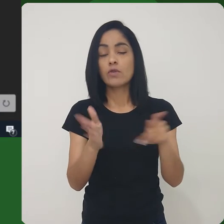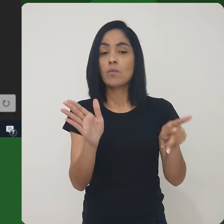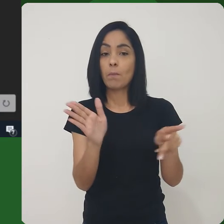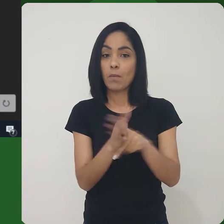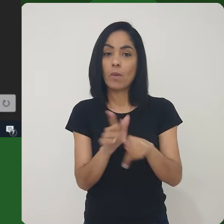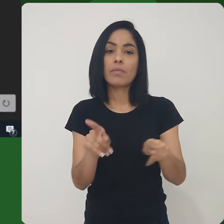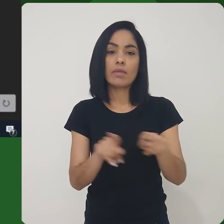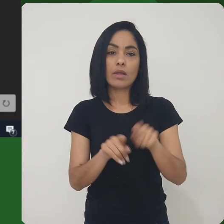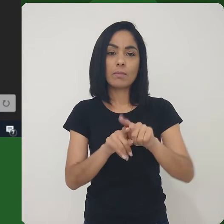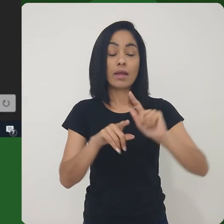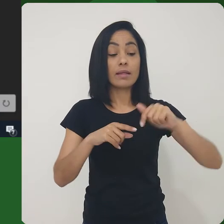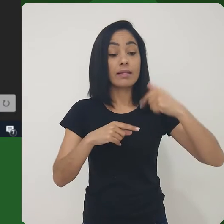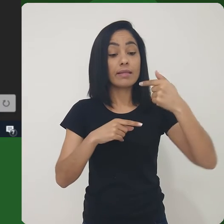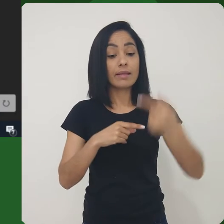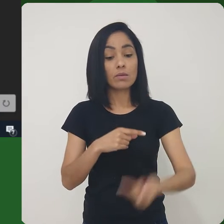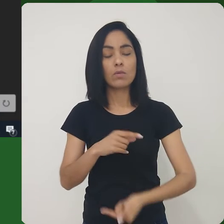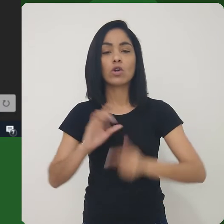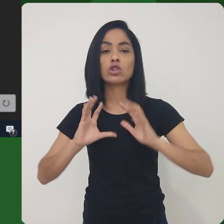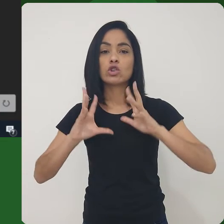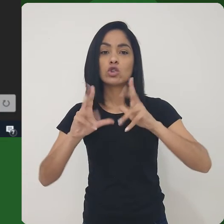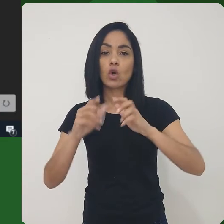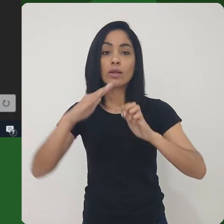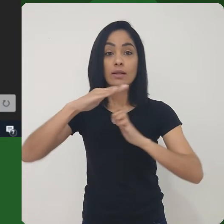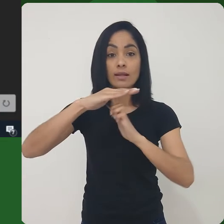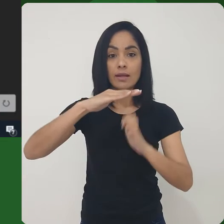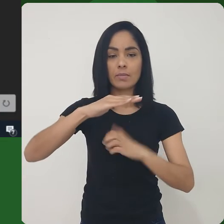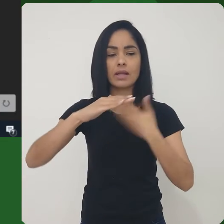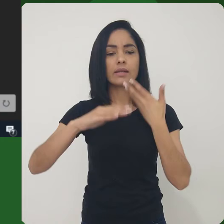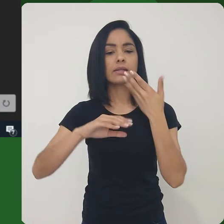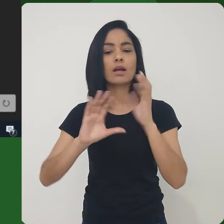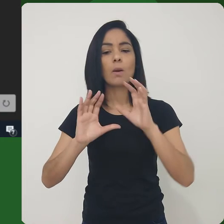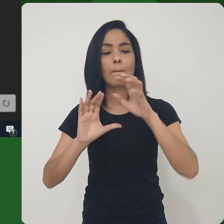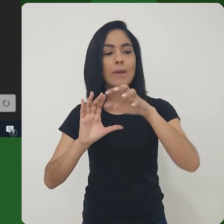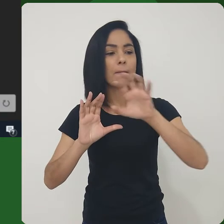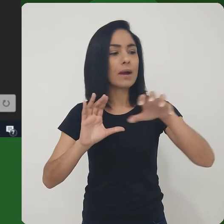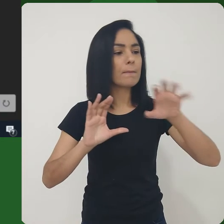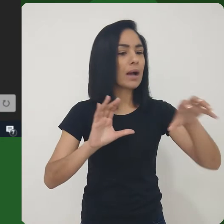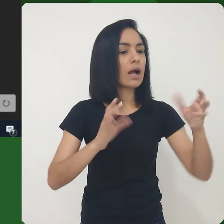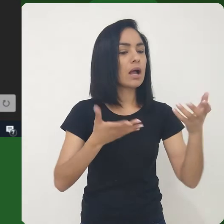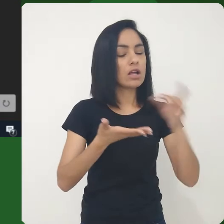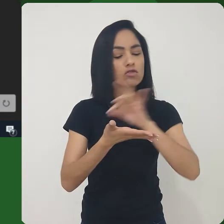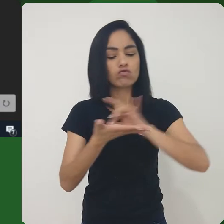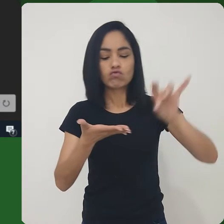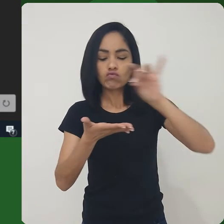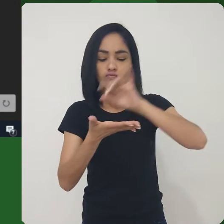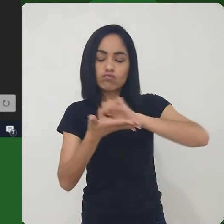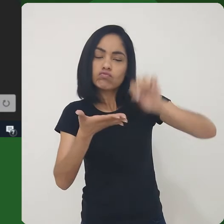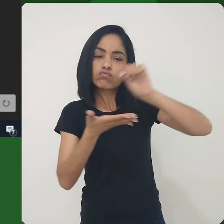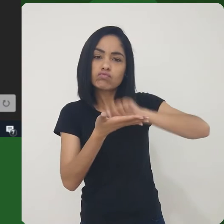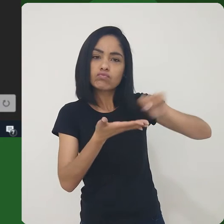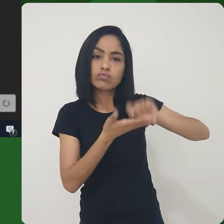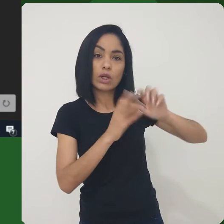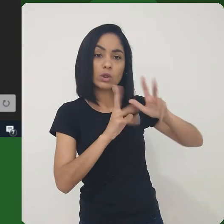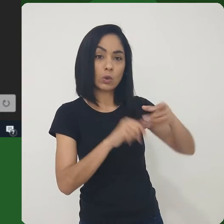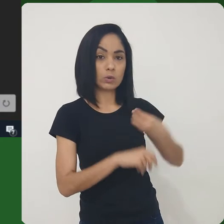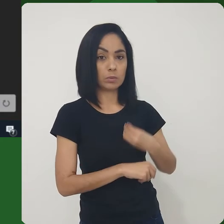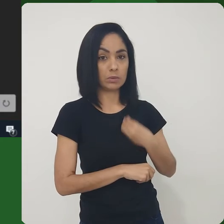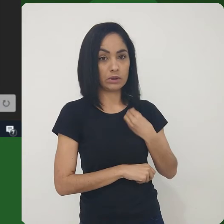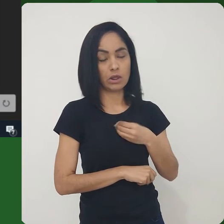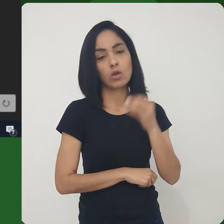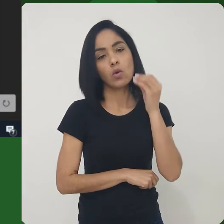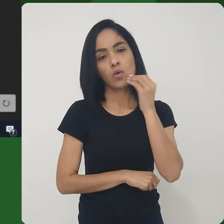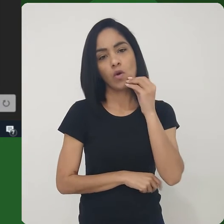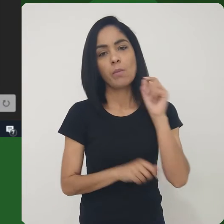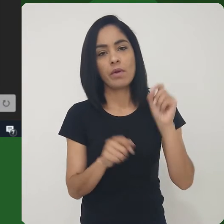livro próprio, e aí é passado de setor em setor para se colher as assinaturas de todos os